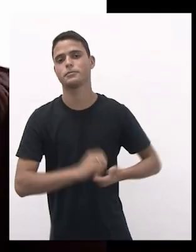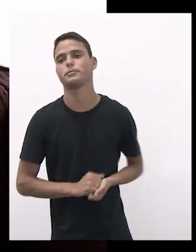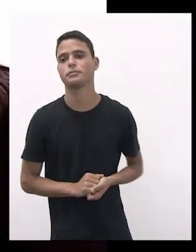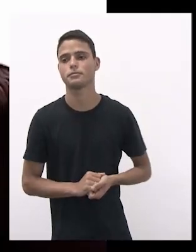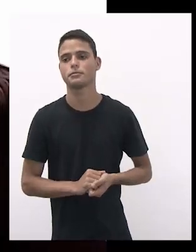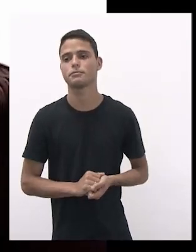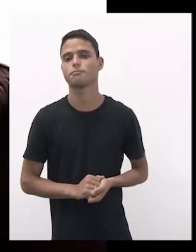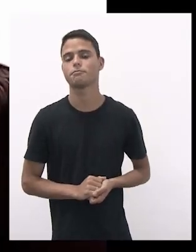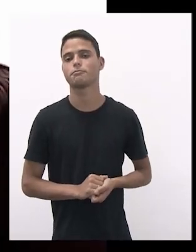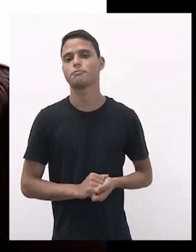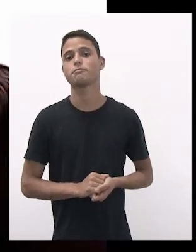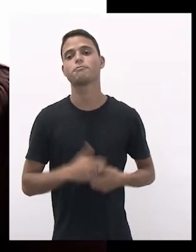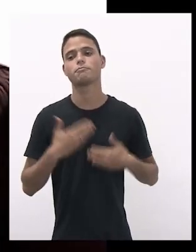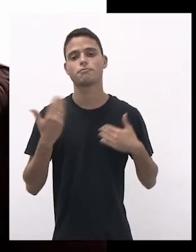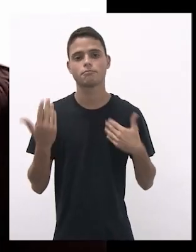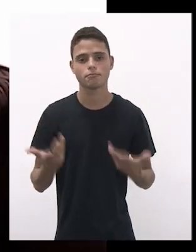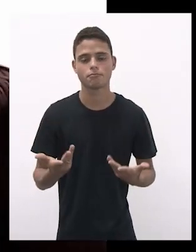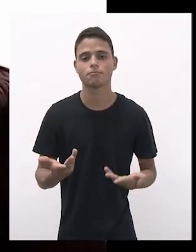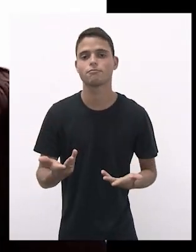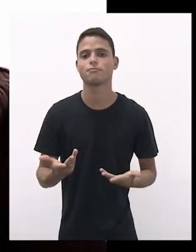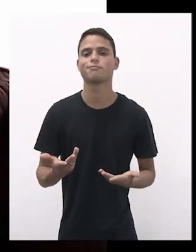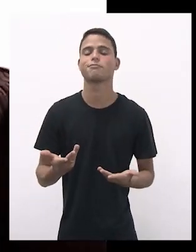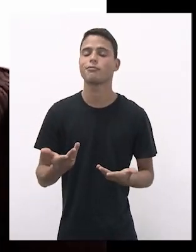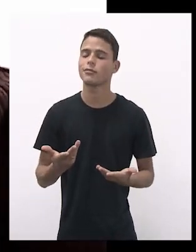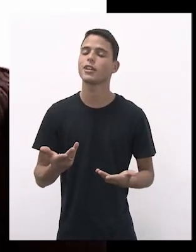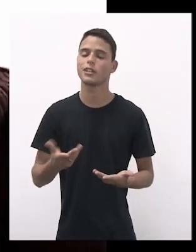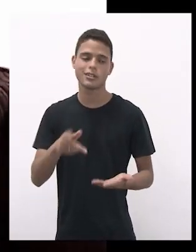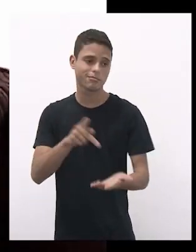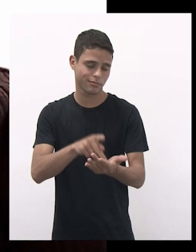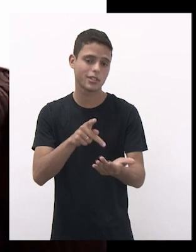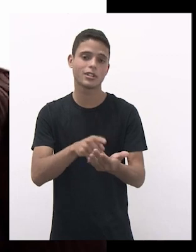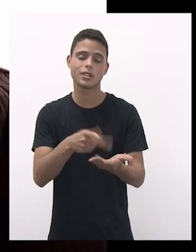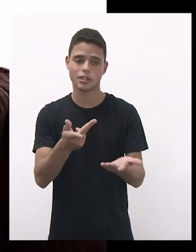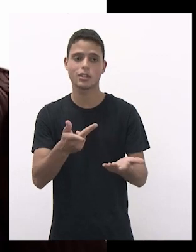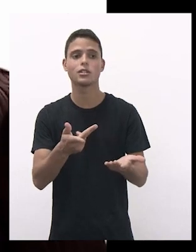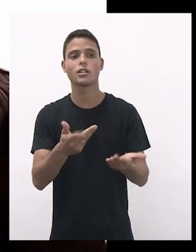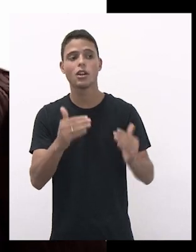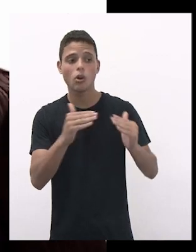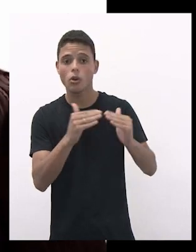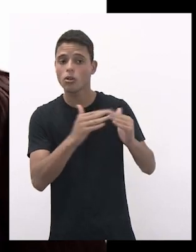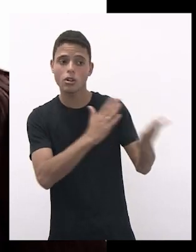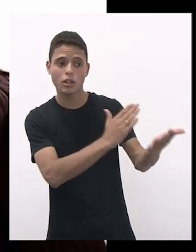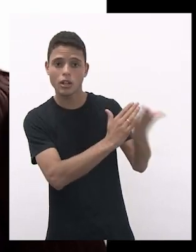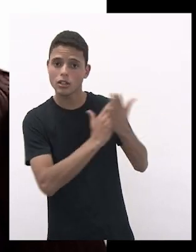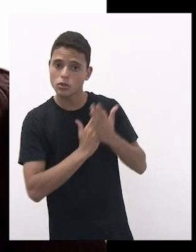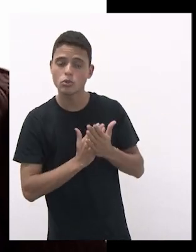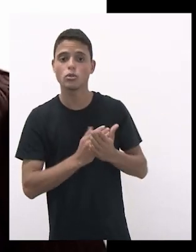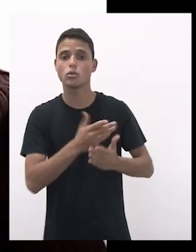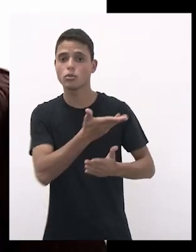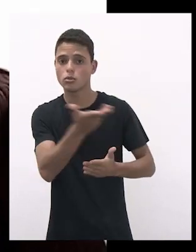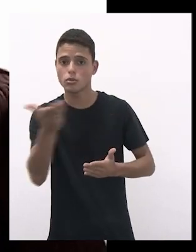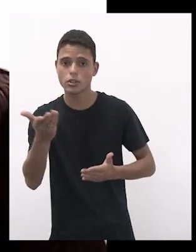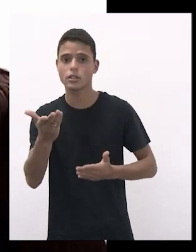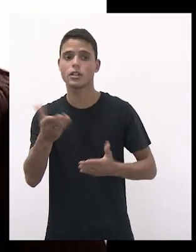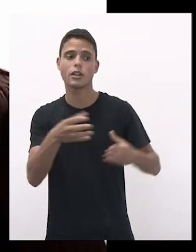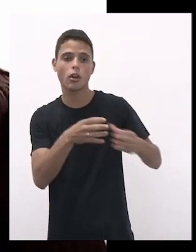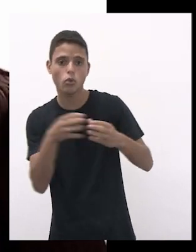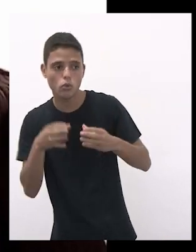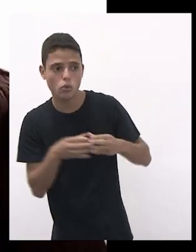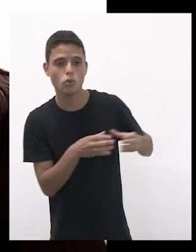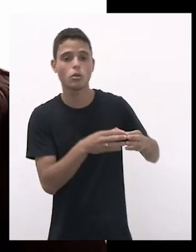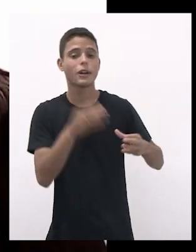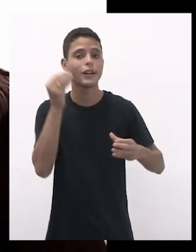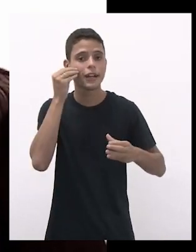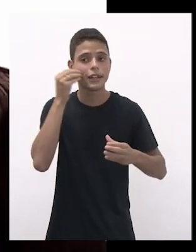De certa forma, foi assim um ganho, né? Acho que para a maioria dos clubes, para atender, buscar pessoas de